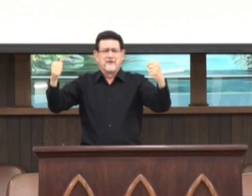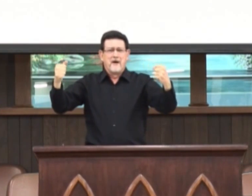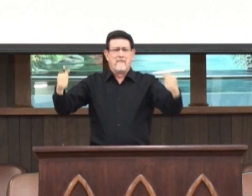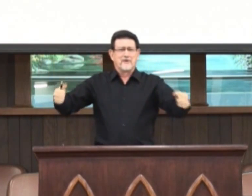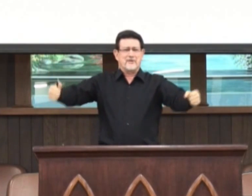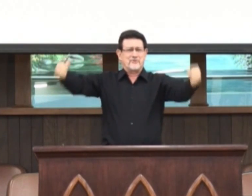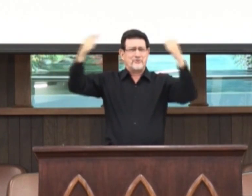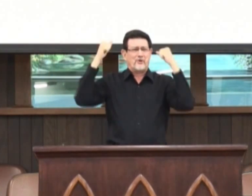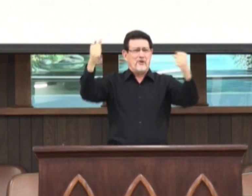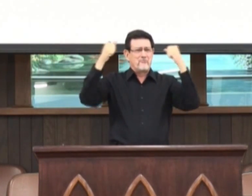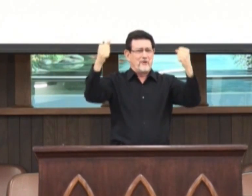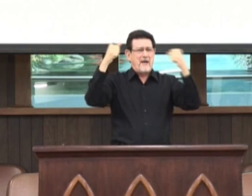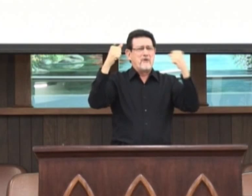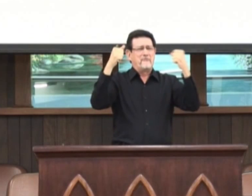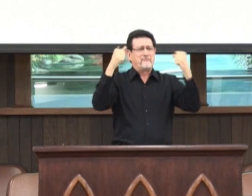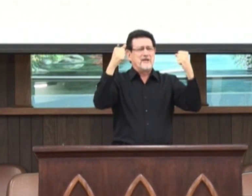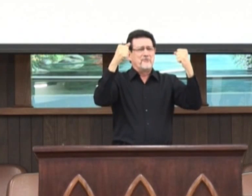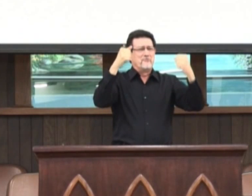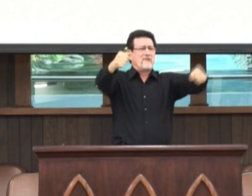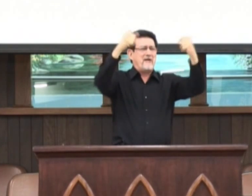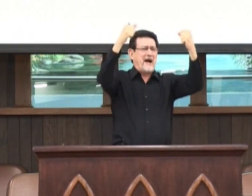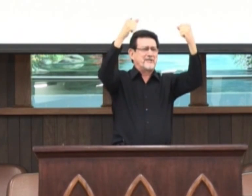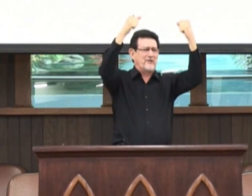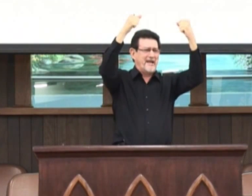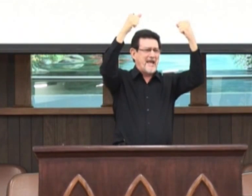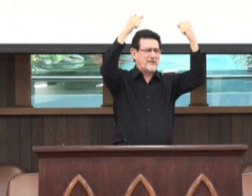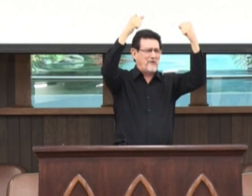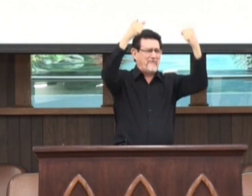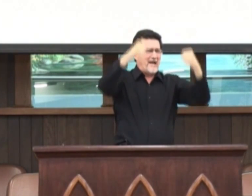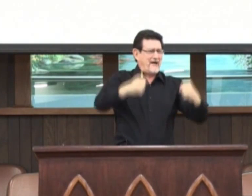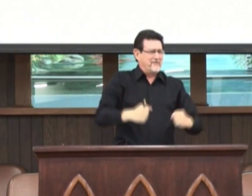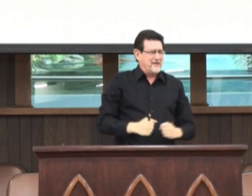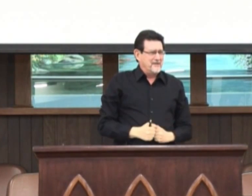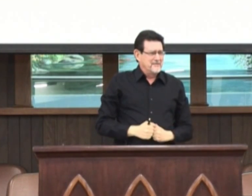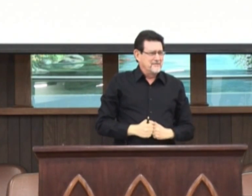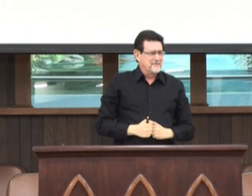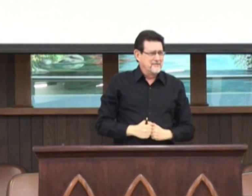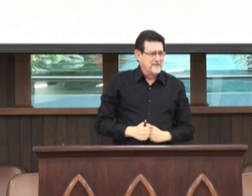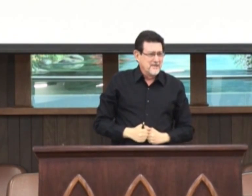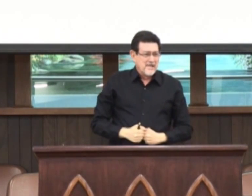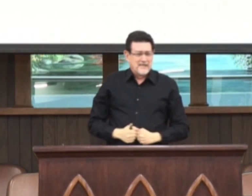filho, porque se o Senhor não curar meu filho, nunca mais eu lerei a tua palavra.